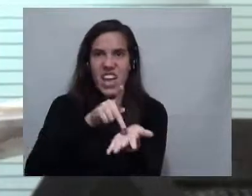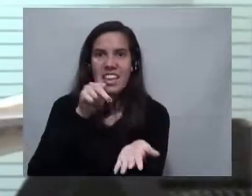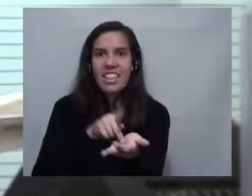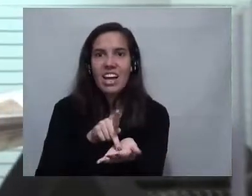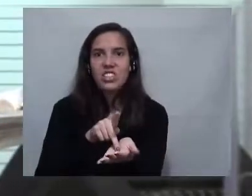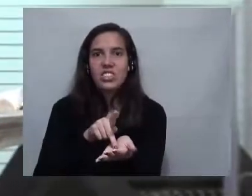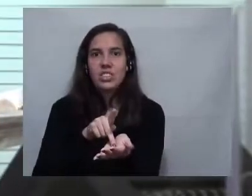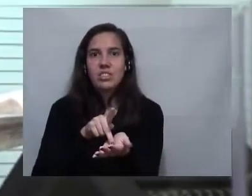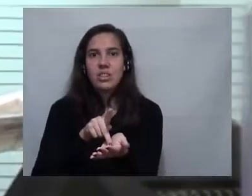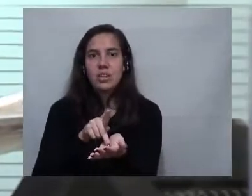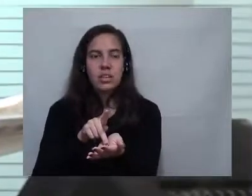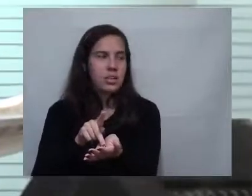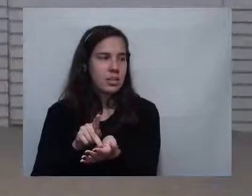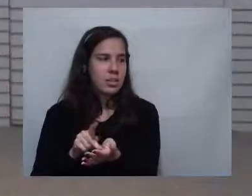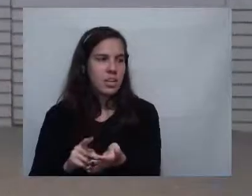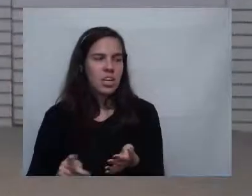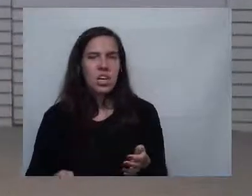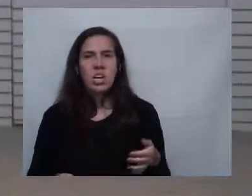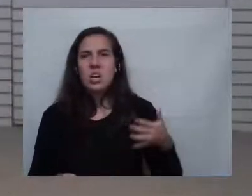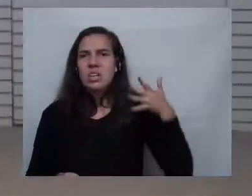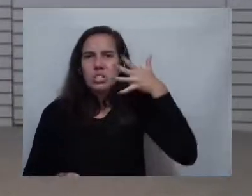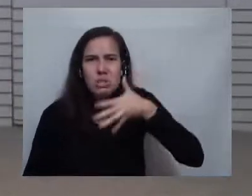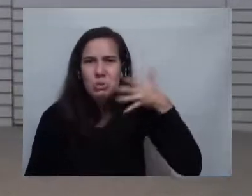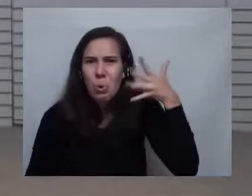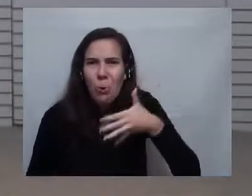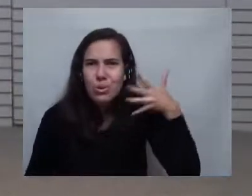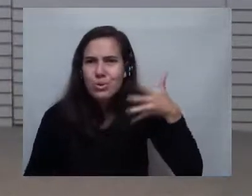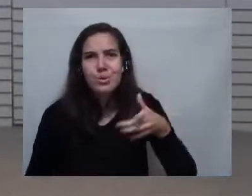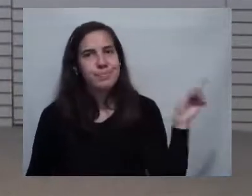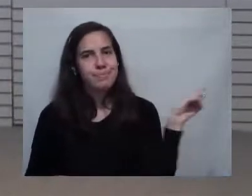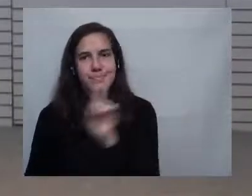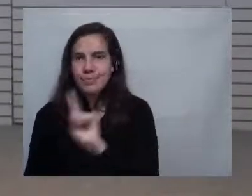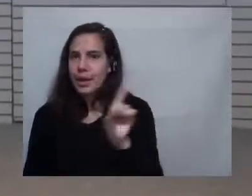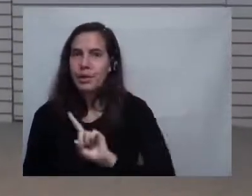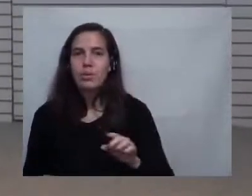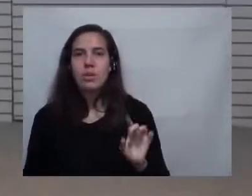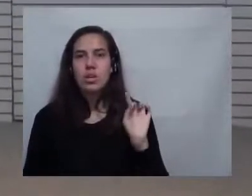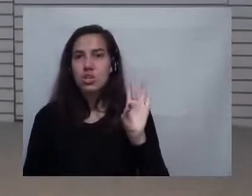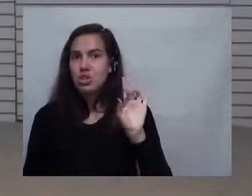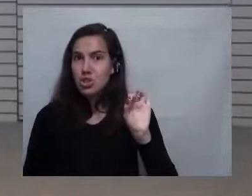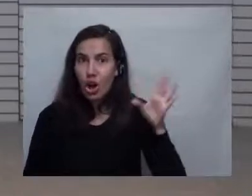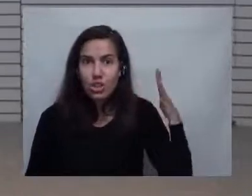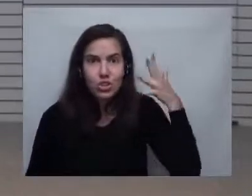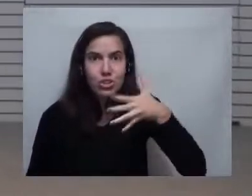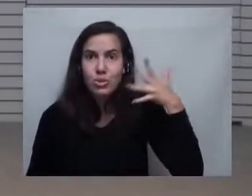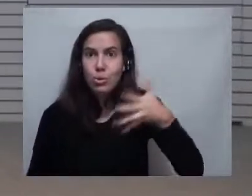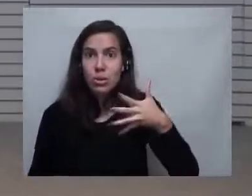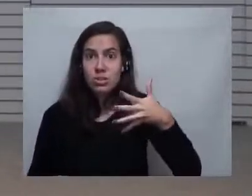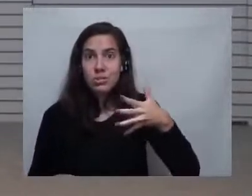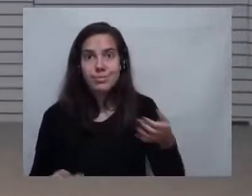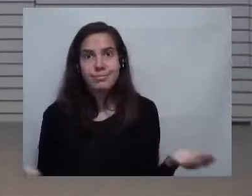o cristianismo acabará se você é história vai acabar